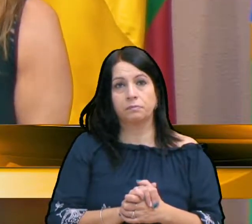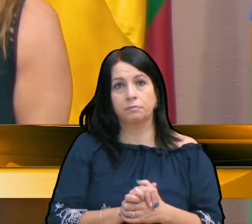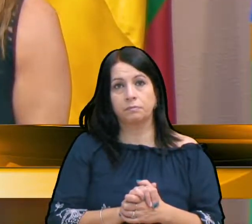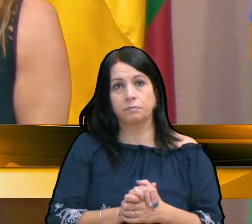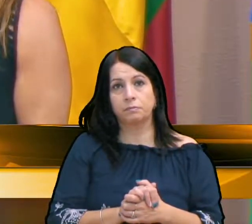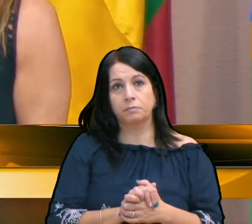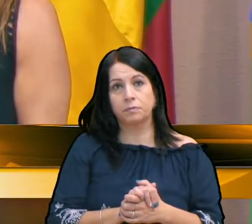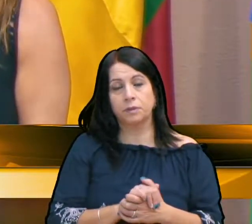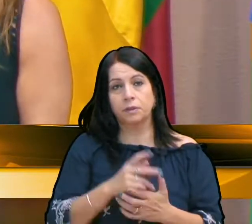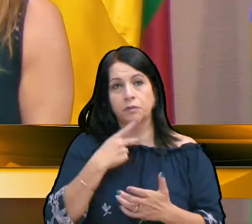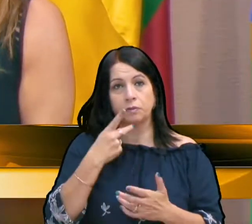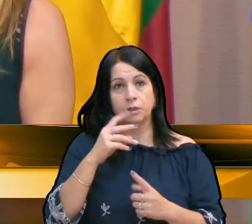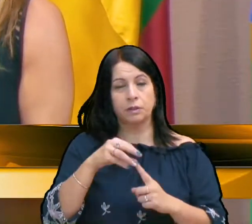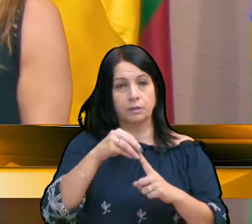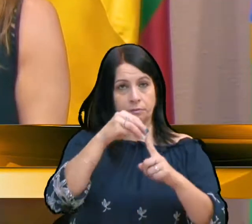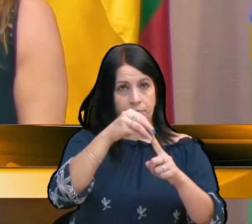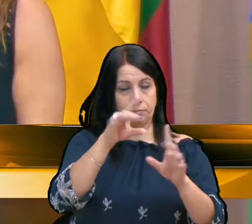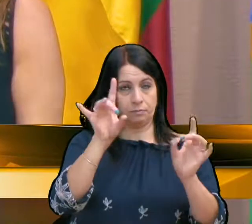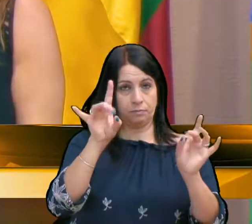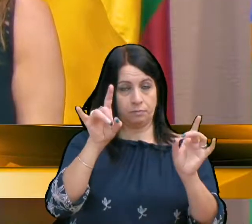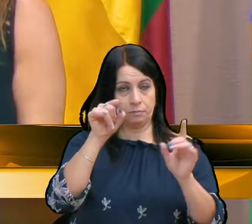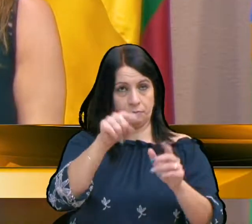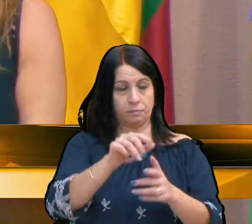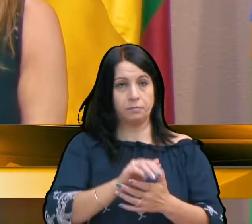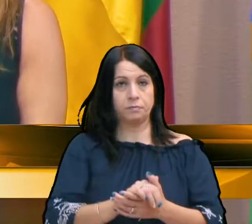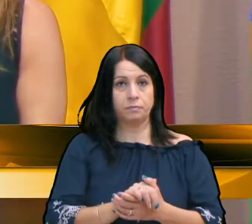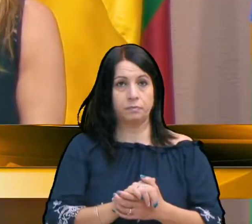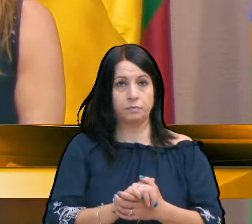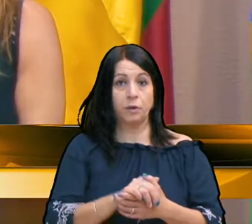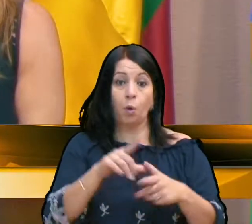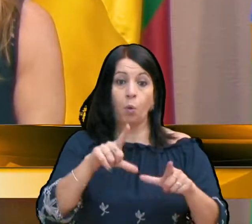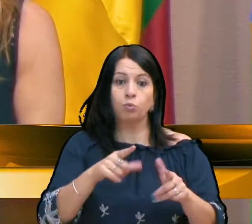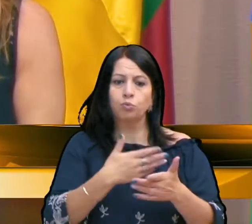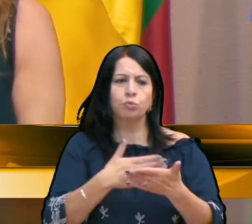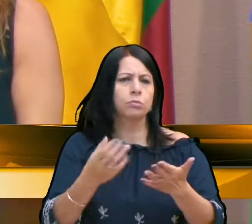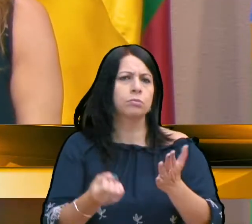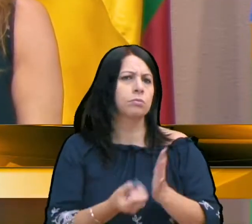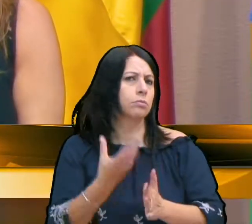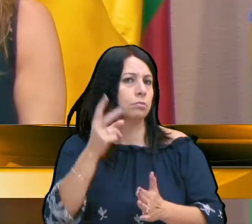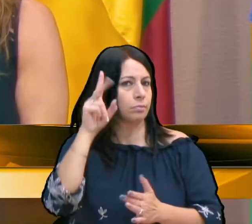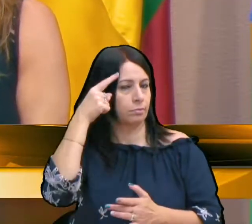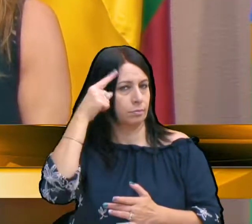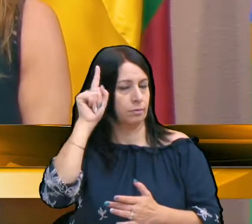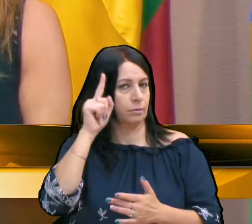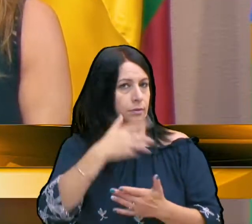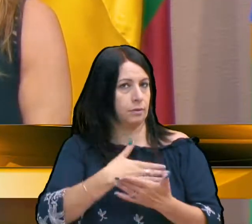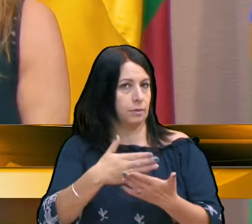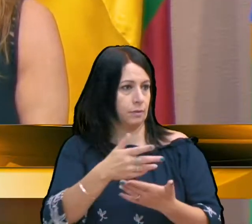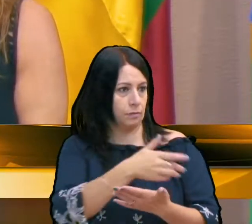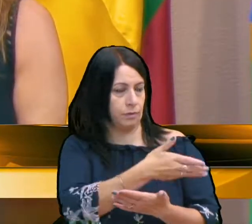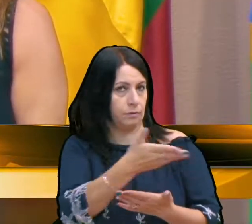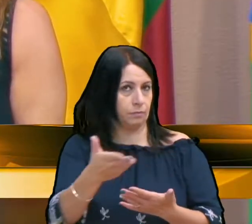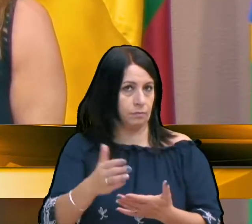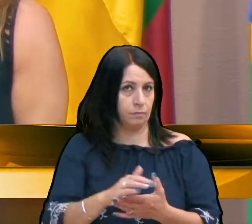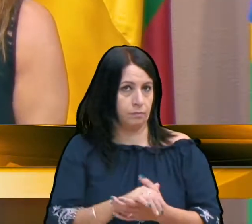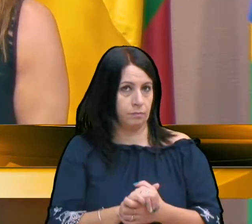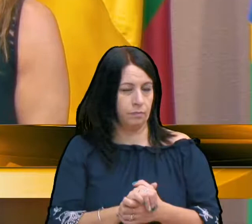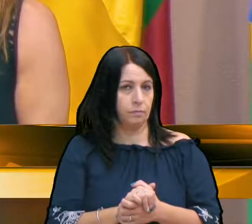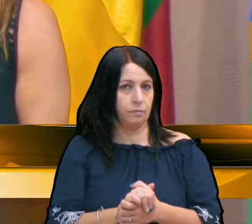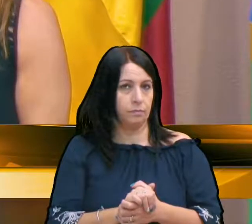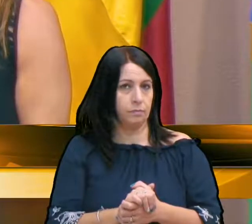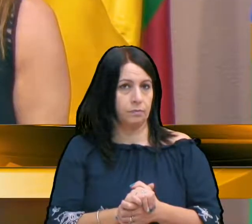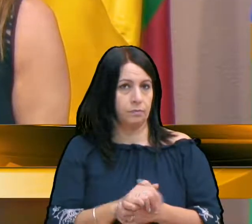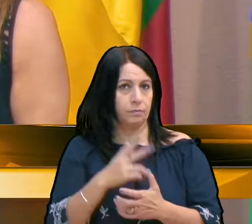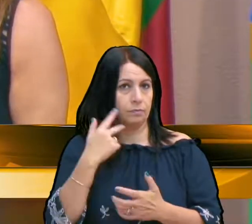Eu quero destacar de forma especial da onde surgiu essa ideia, mas eu vou antes conceder os apartes,